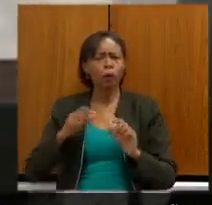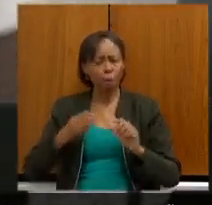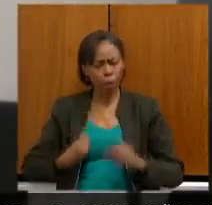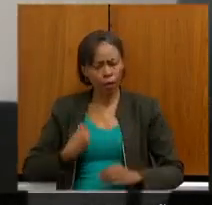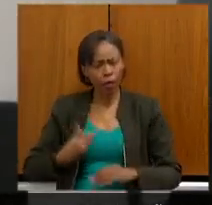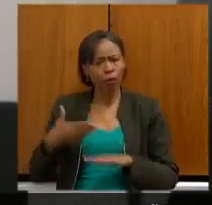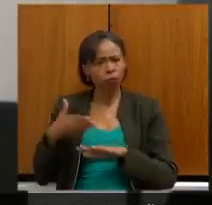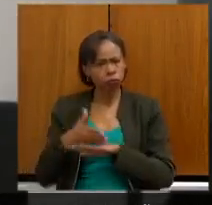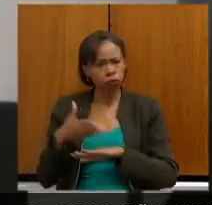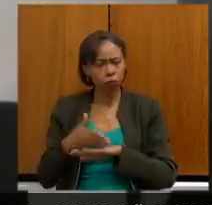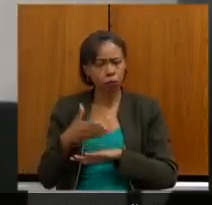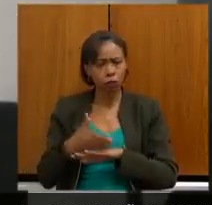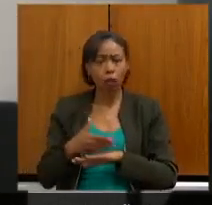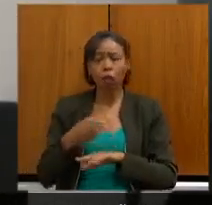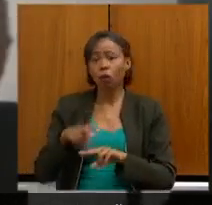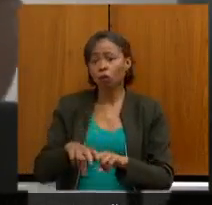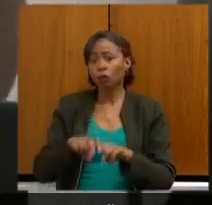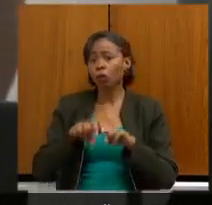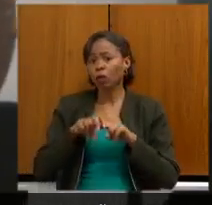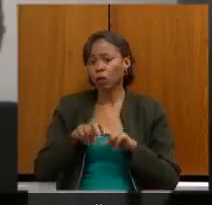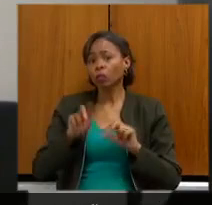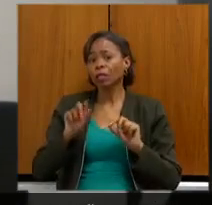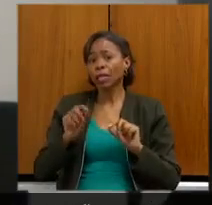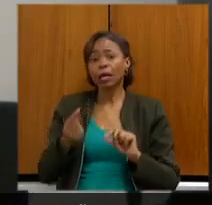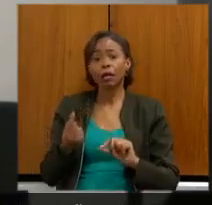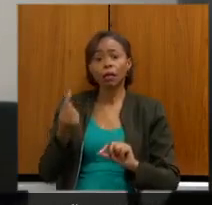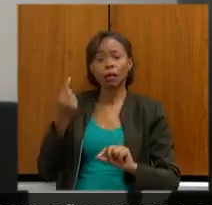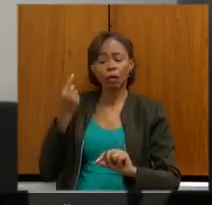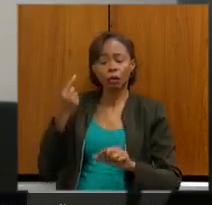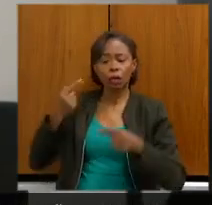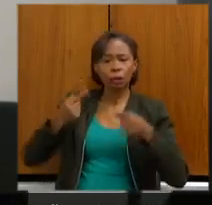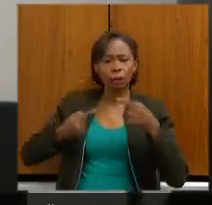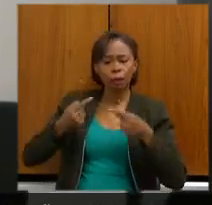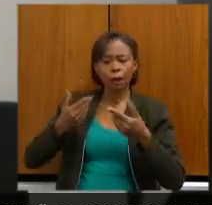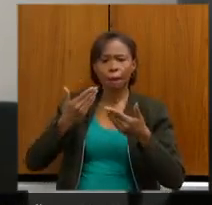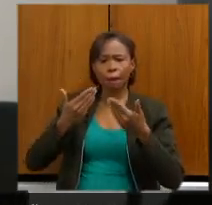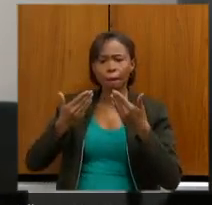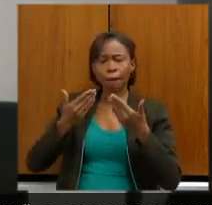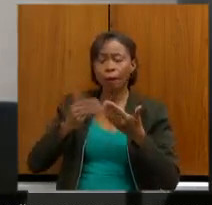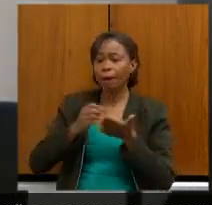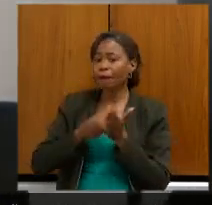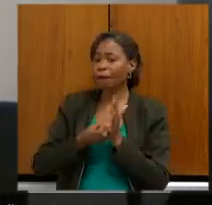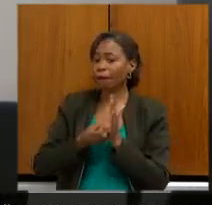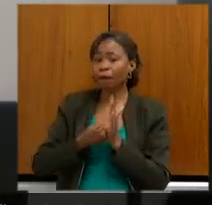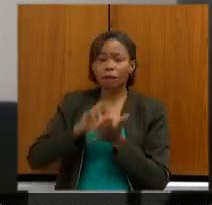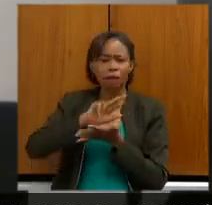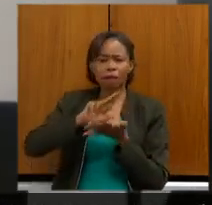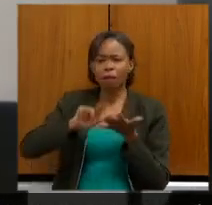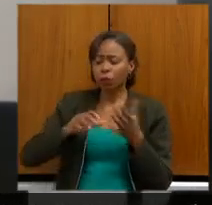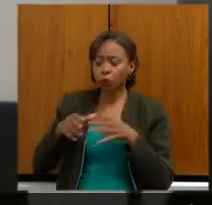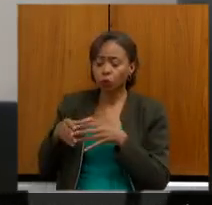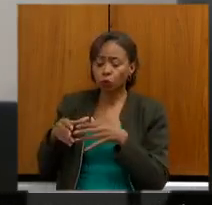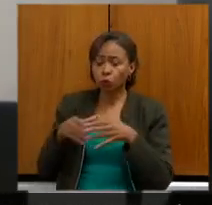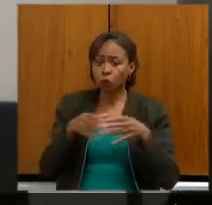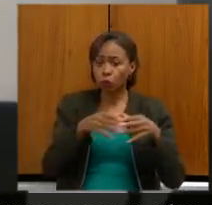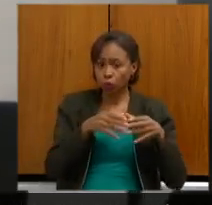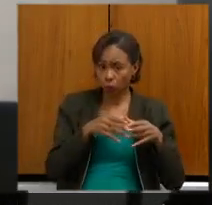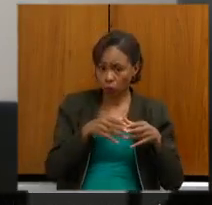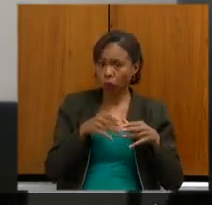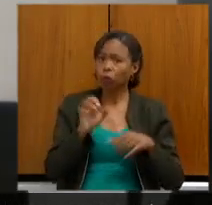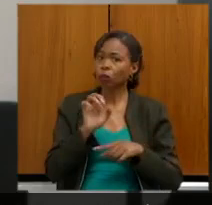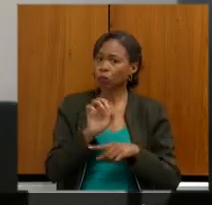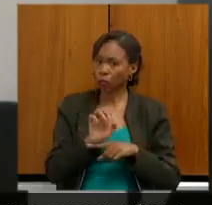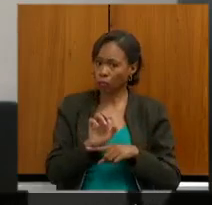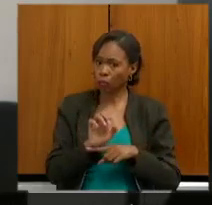ele nasce da demanda de dialogar entre vários setores do estado para tratar